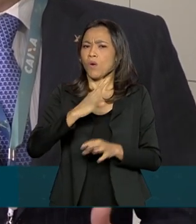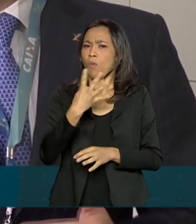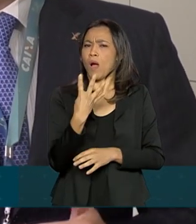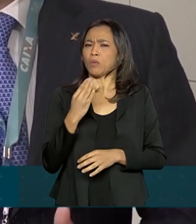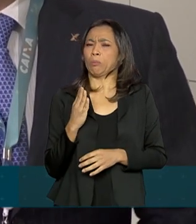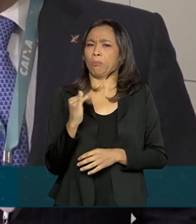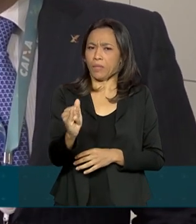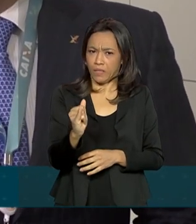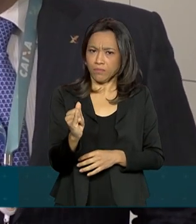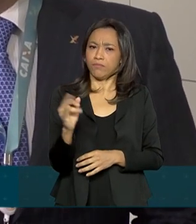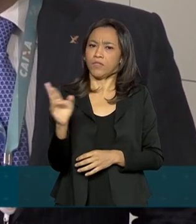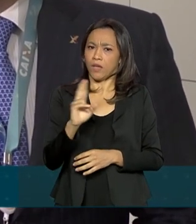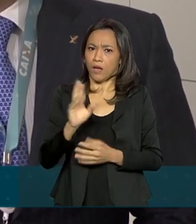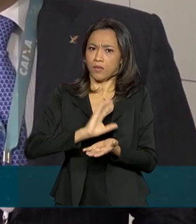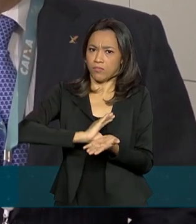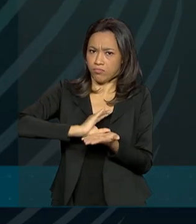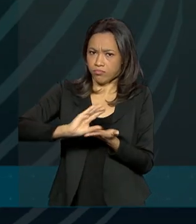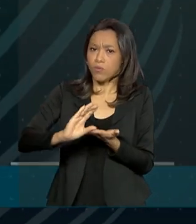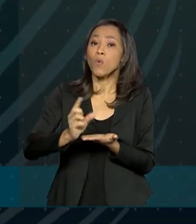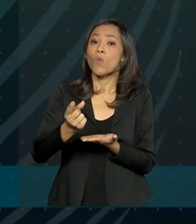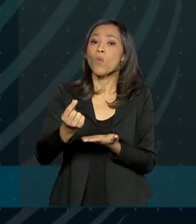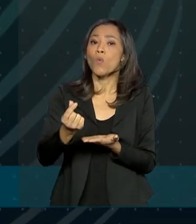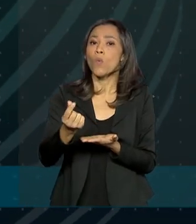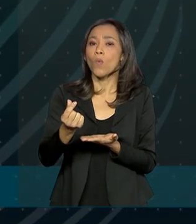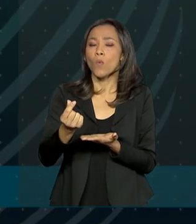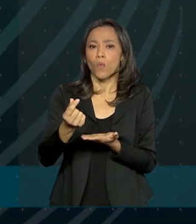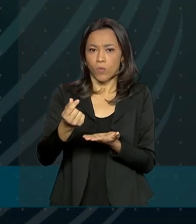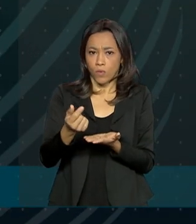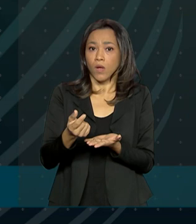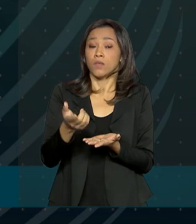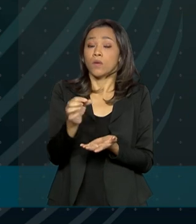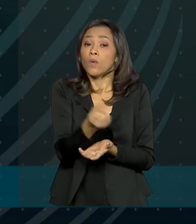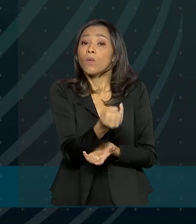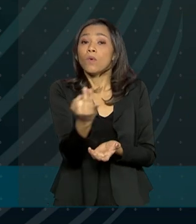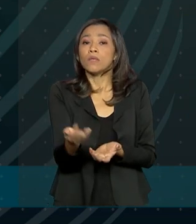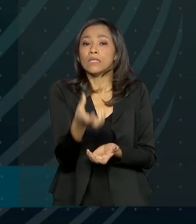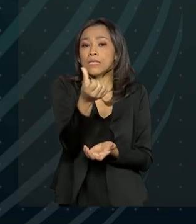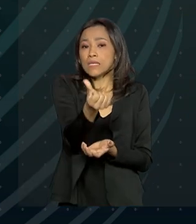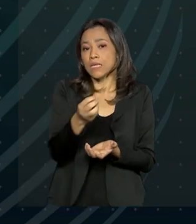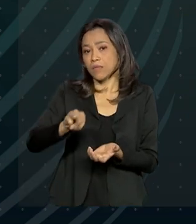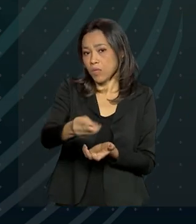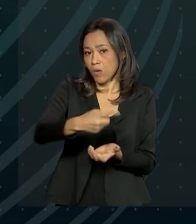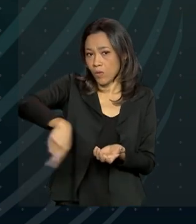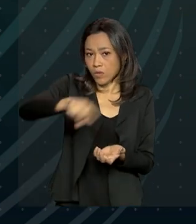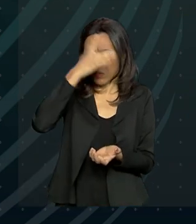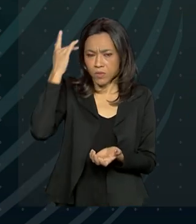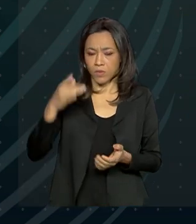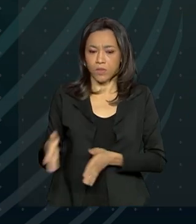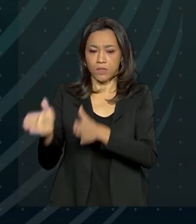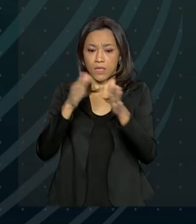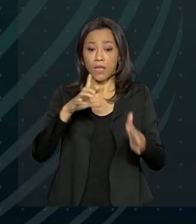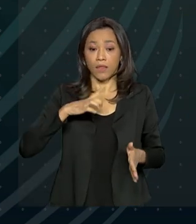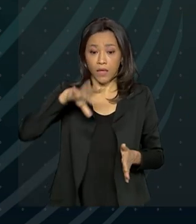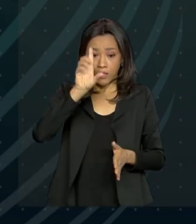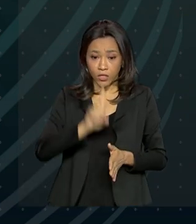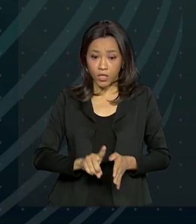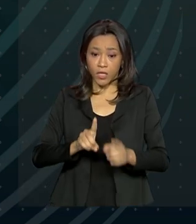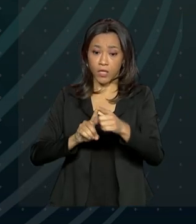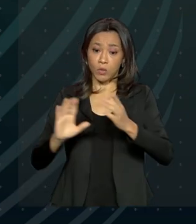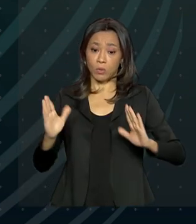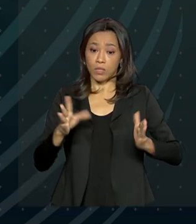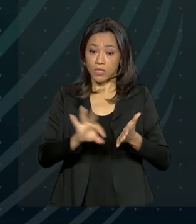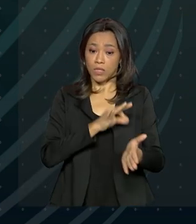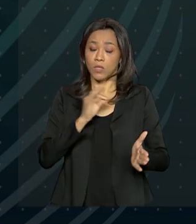R$ 4,5 bilhões, 6 milhões de pessoas. Tem direito ao benefício o trabalhador inscrito no PIS/PASEP há pelo menos 5